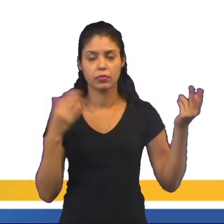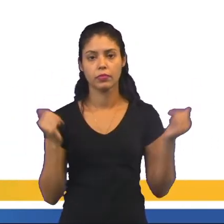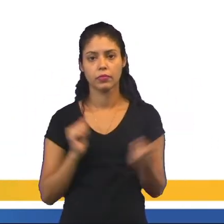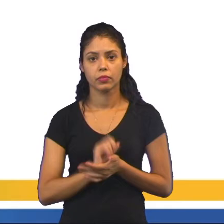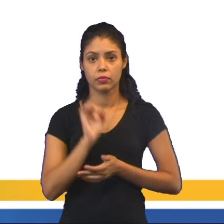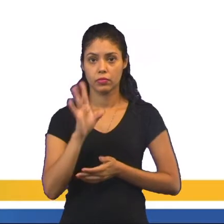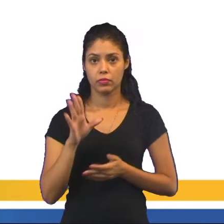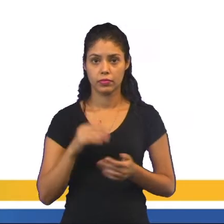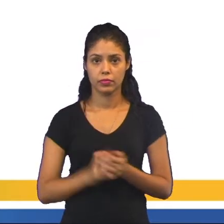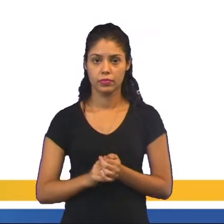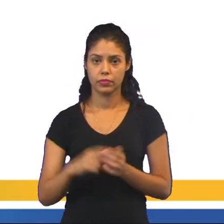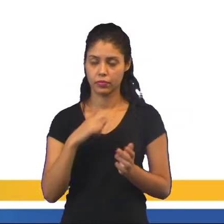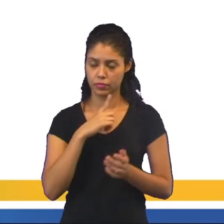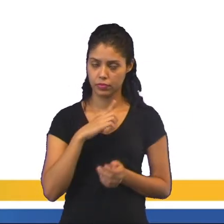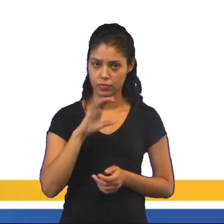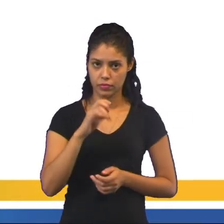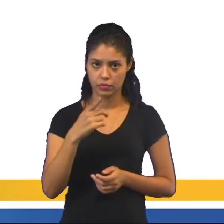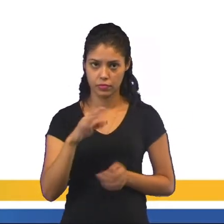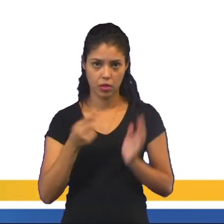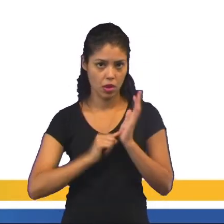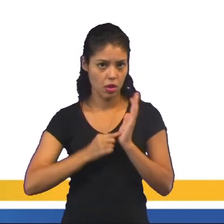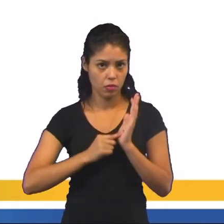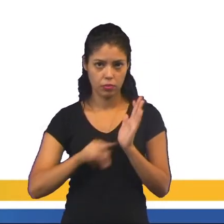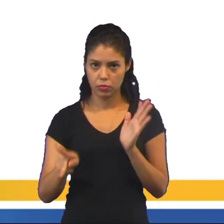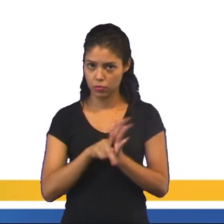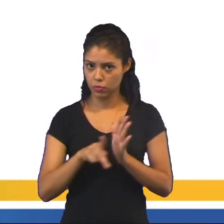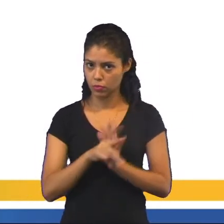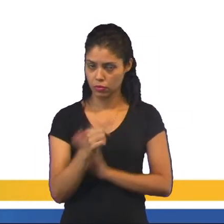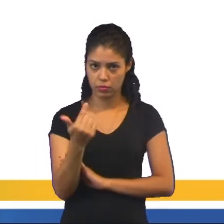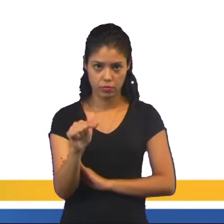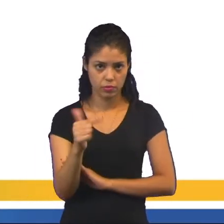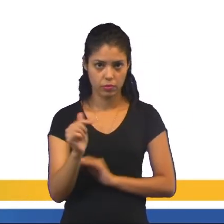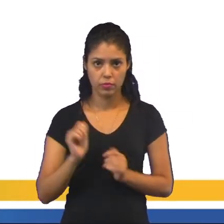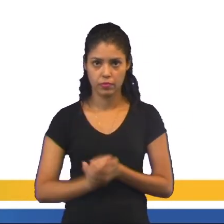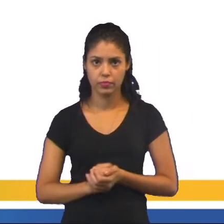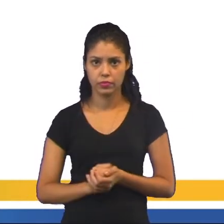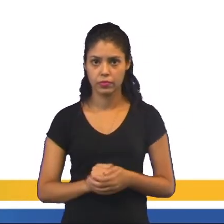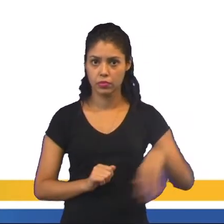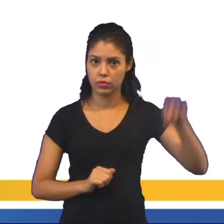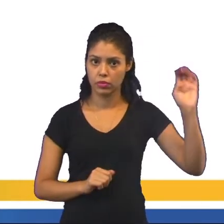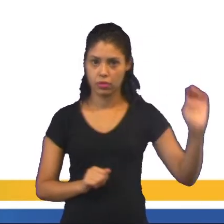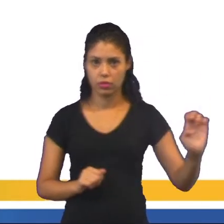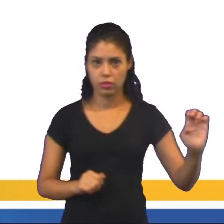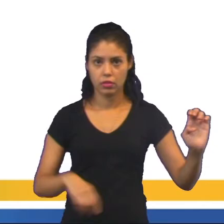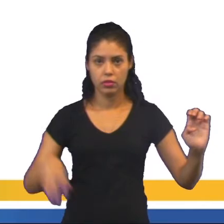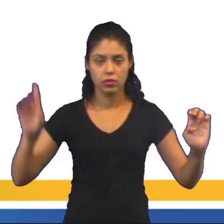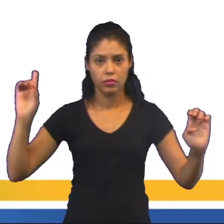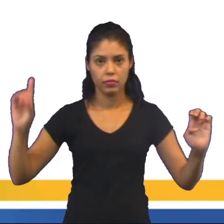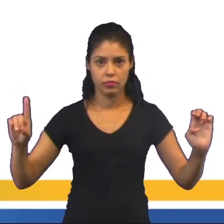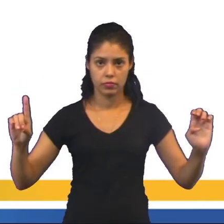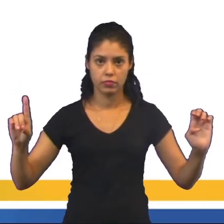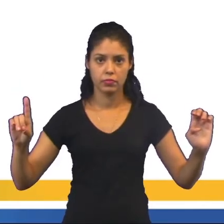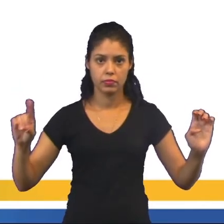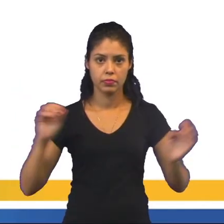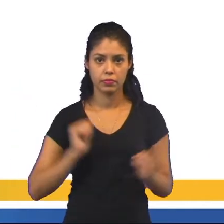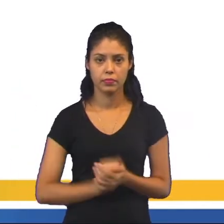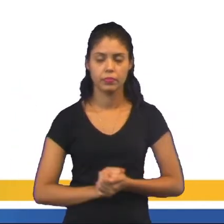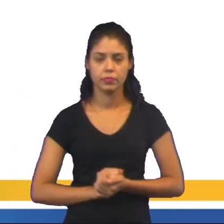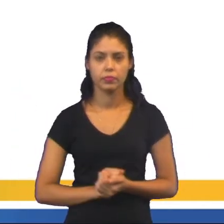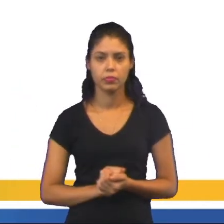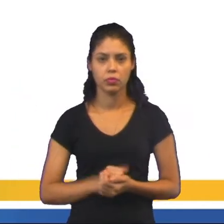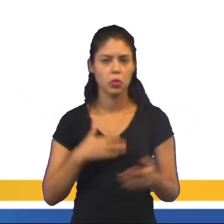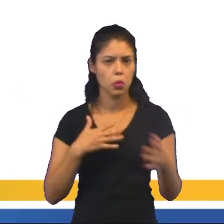Ela só abre espaço, ela não tem ponto demarcado, ela só abre espaço para o lado esquerdo e para o lado direito.